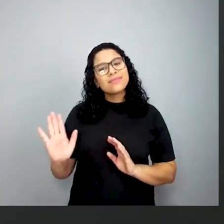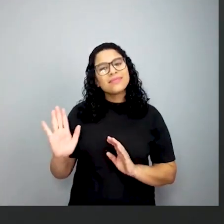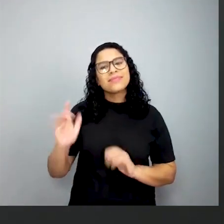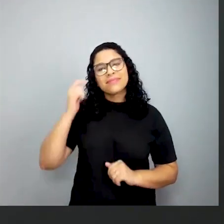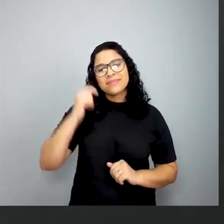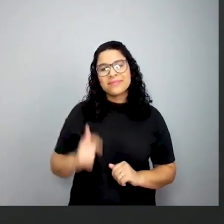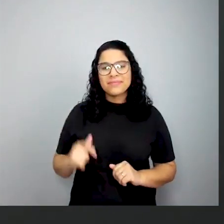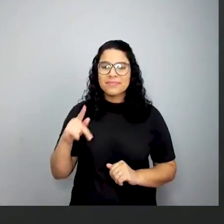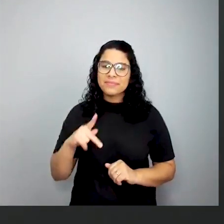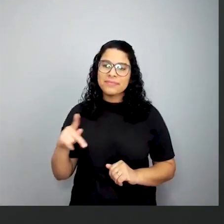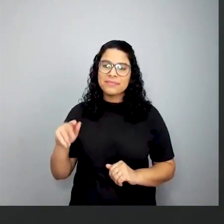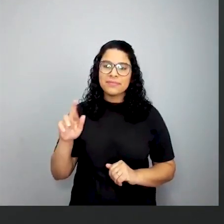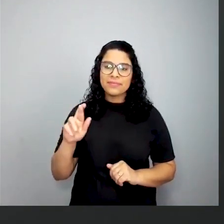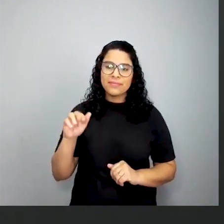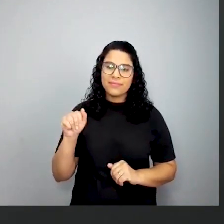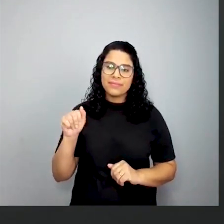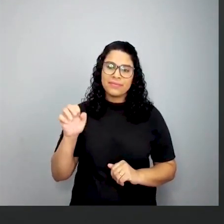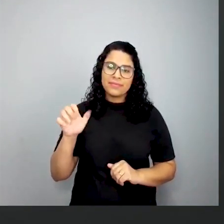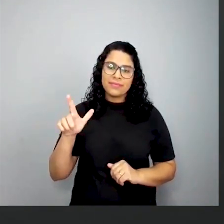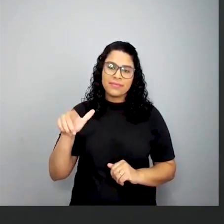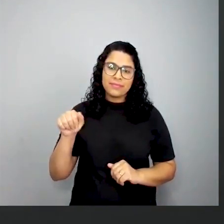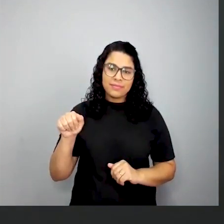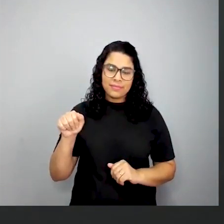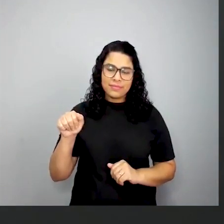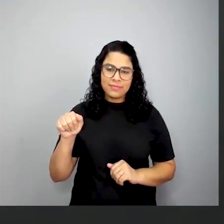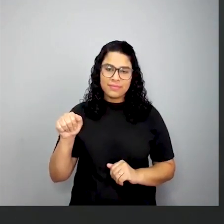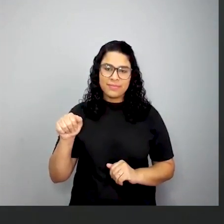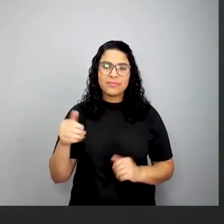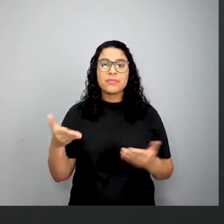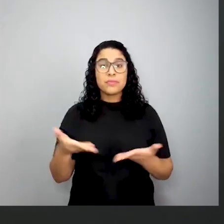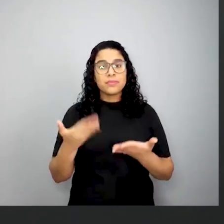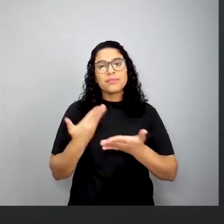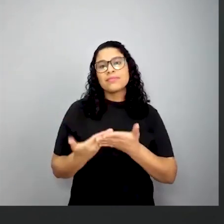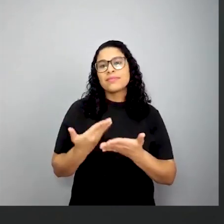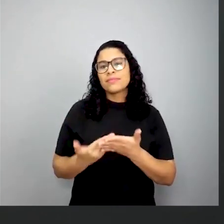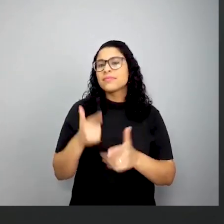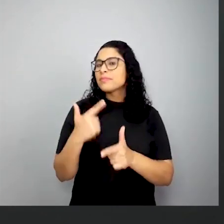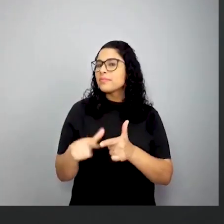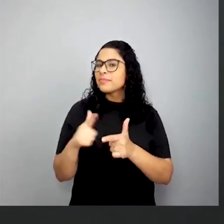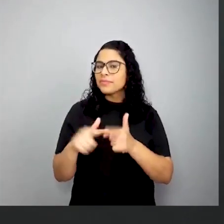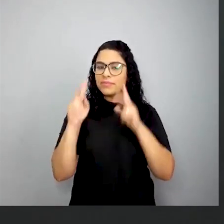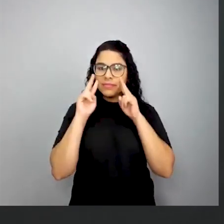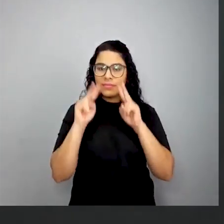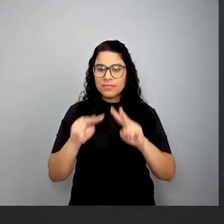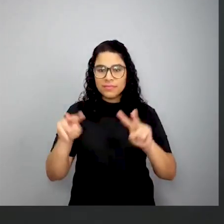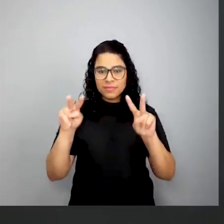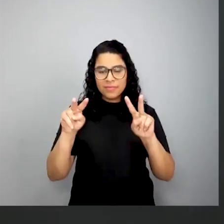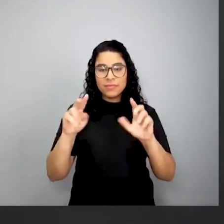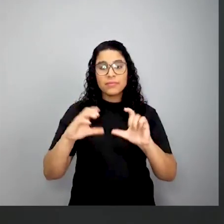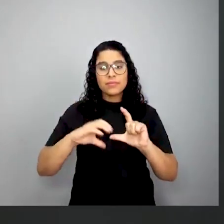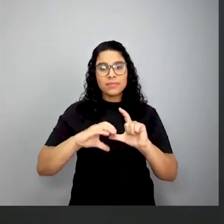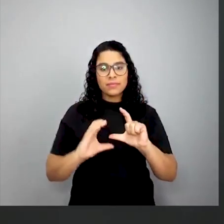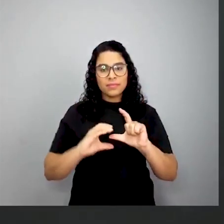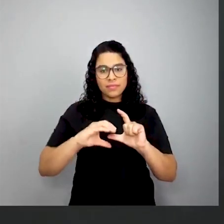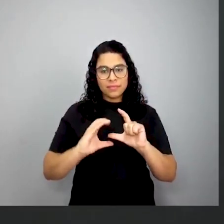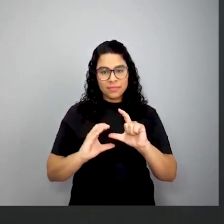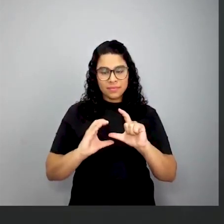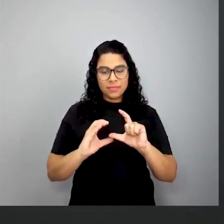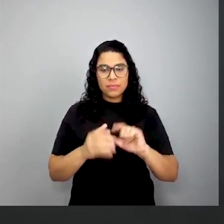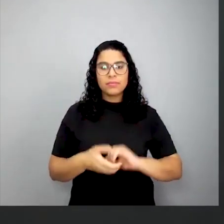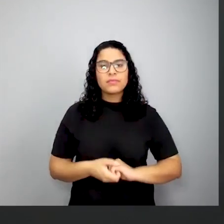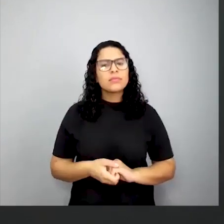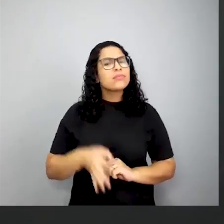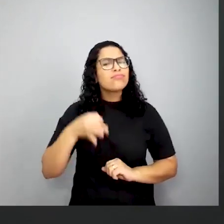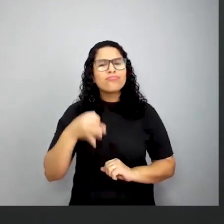Olá, eu sou a professora Rafaela Lima e a nossa aula de hoje será sobre problemas de visão e lentes corretivas.